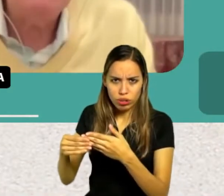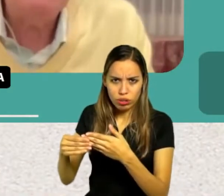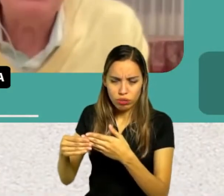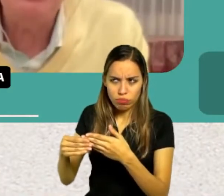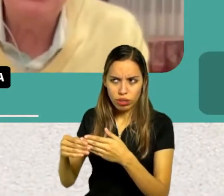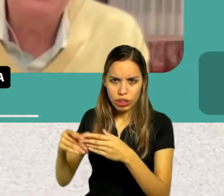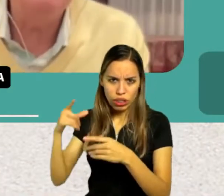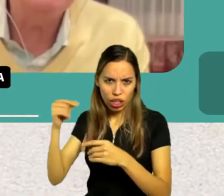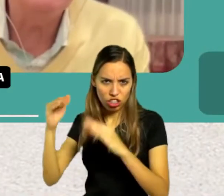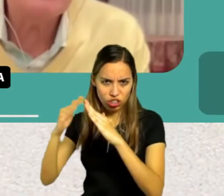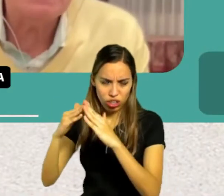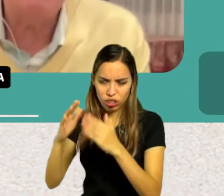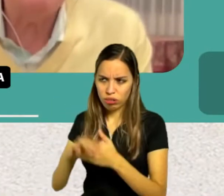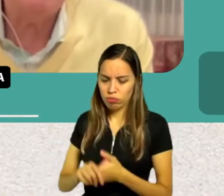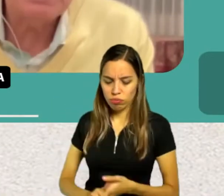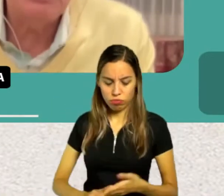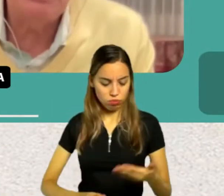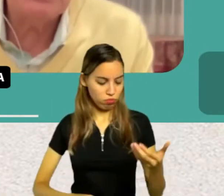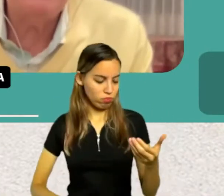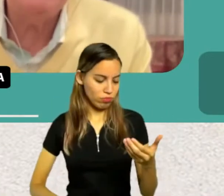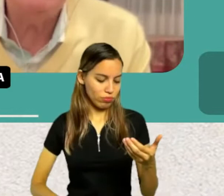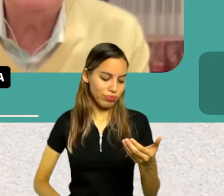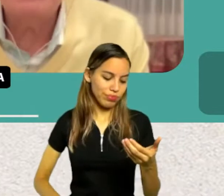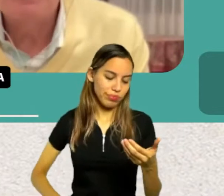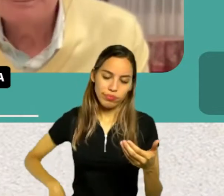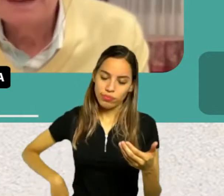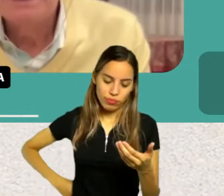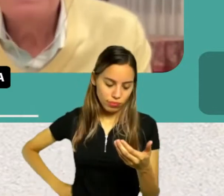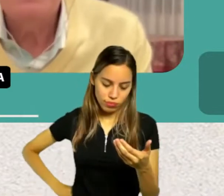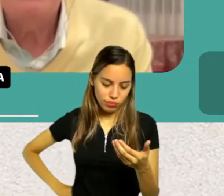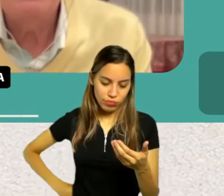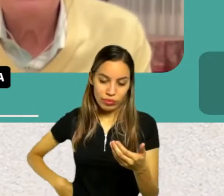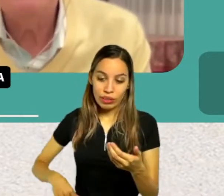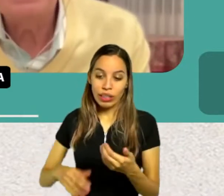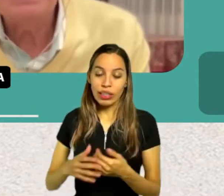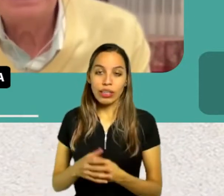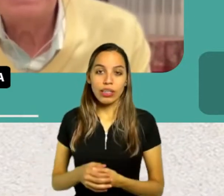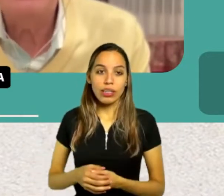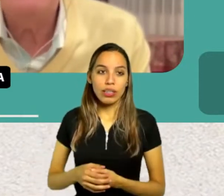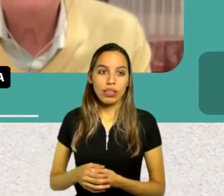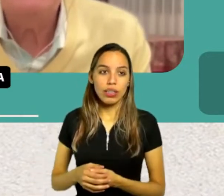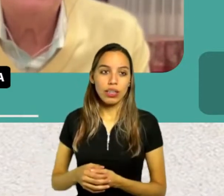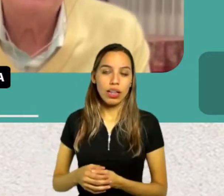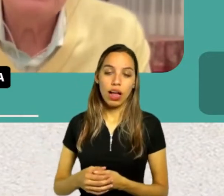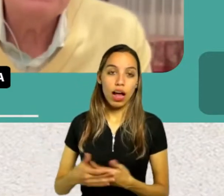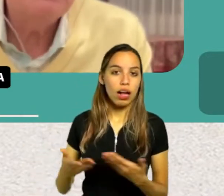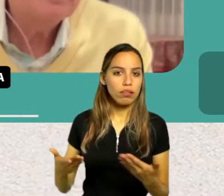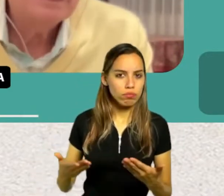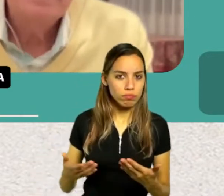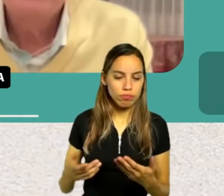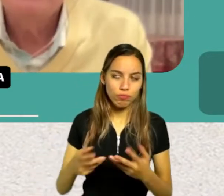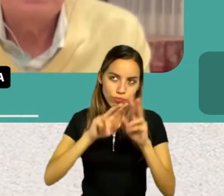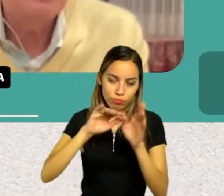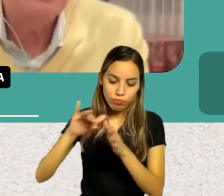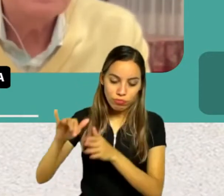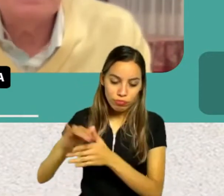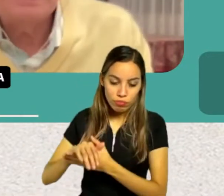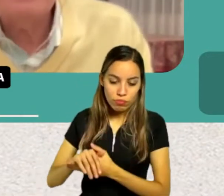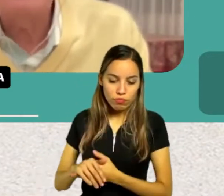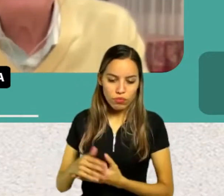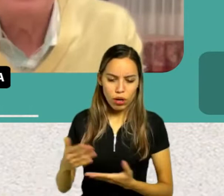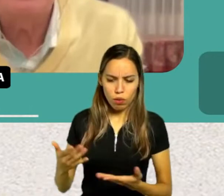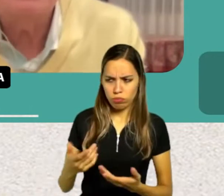mas eu vivi esse mundo feminino sempre. Depois tive 2 filhas, tive uma enteada, tenho